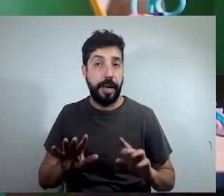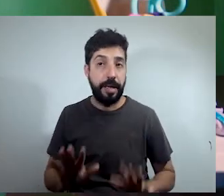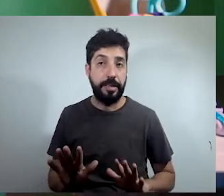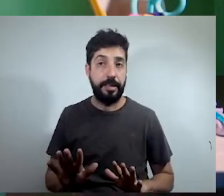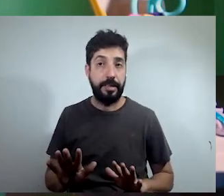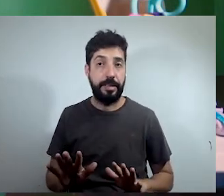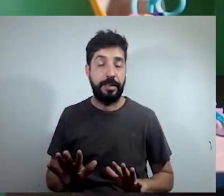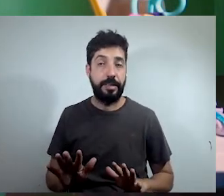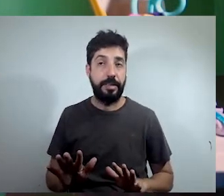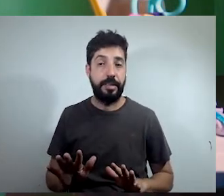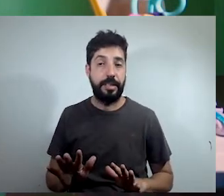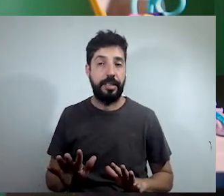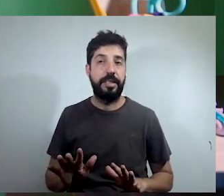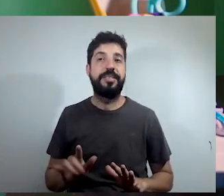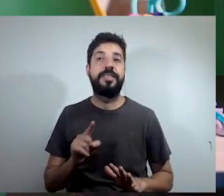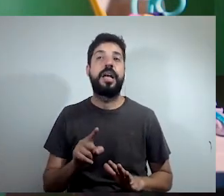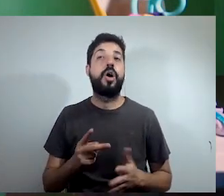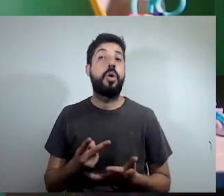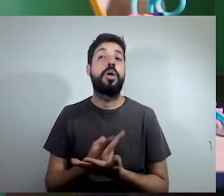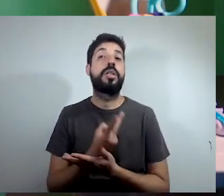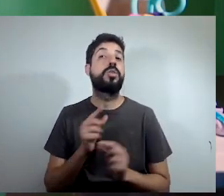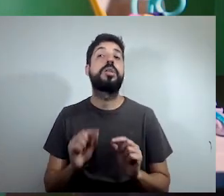mas isso causa